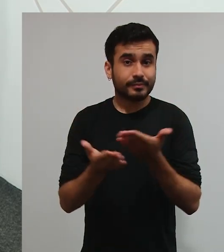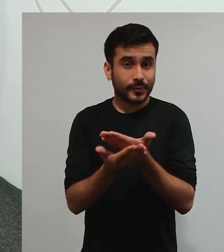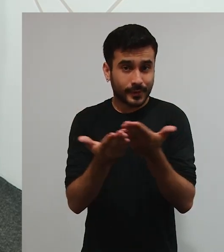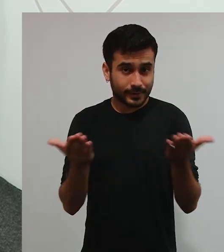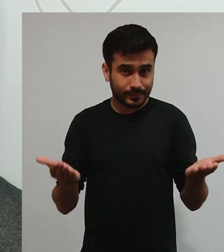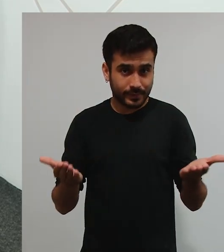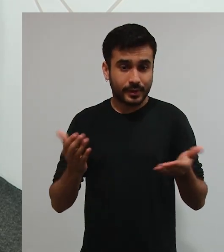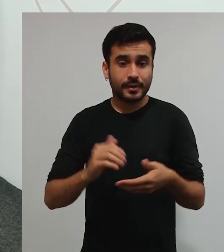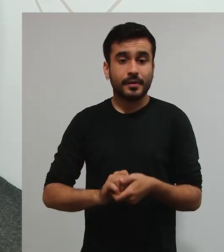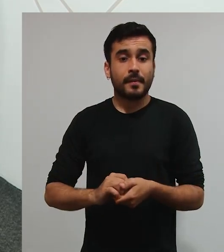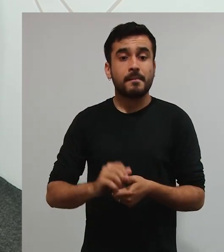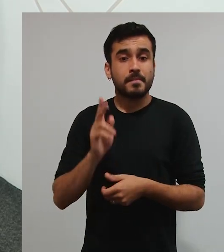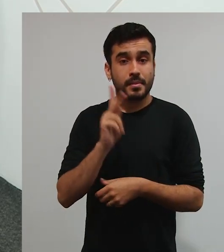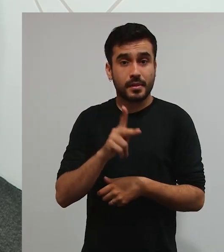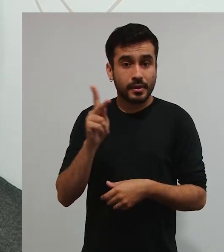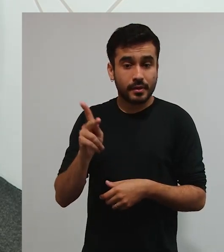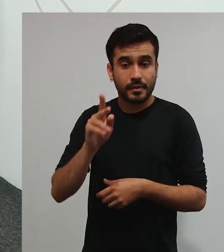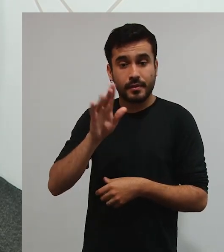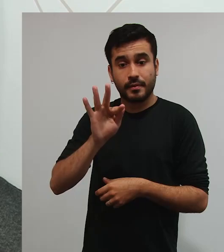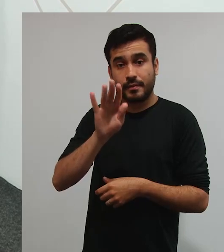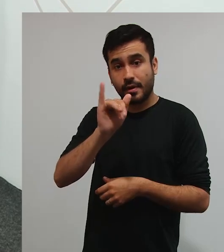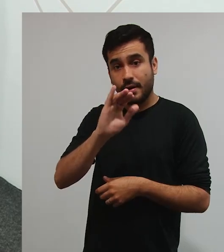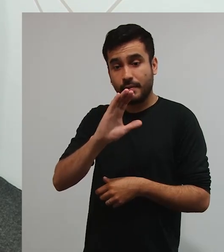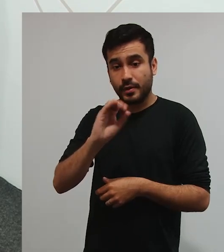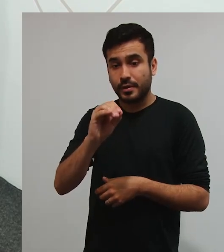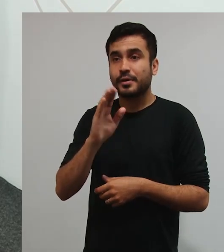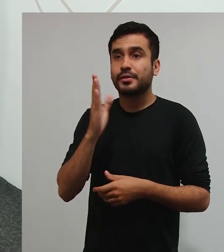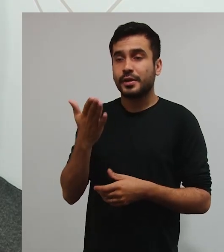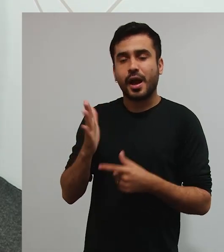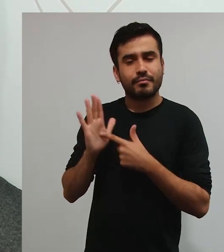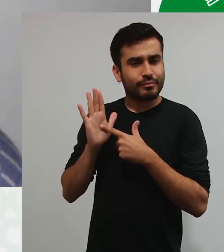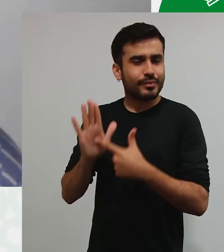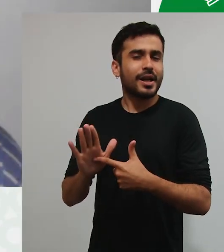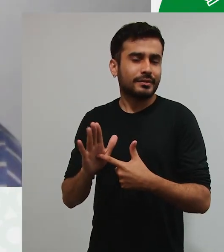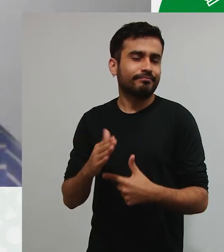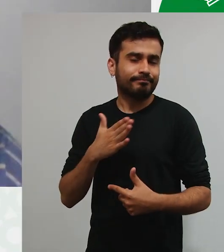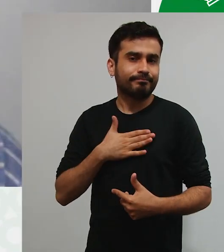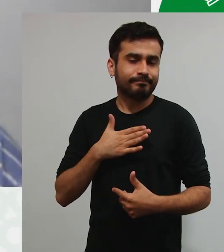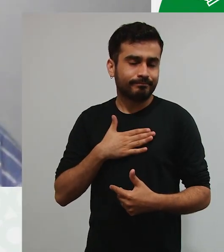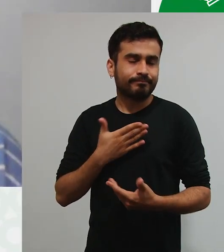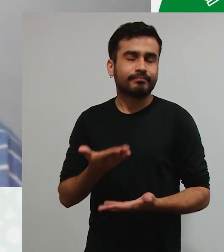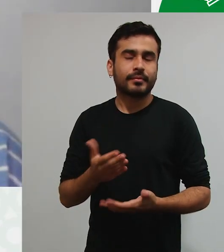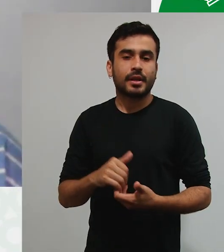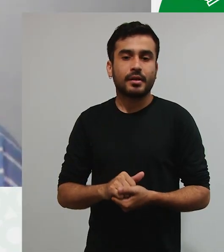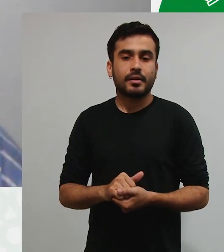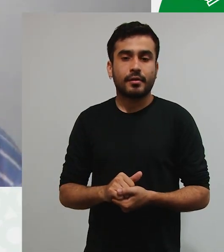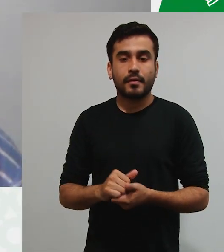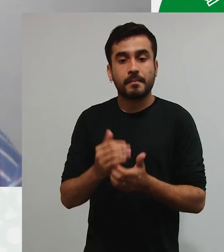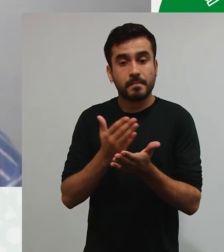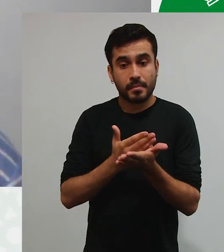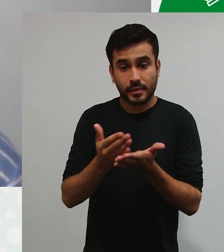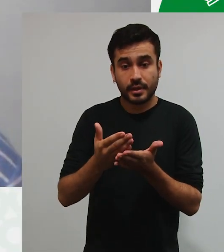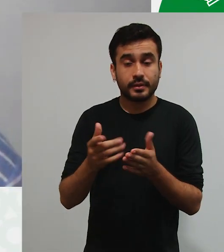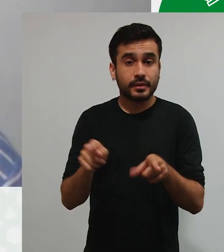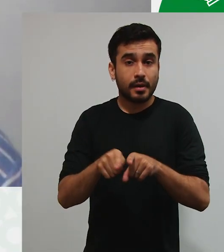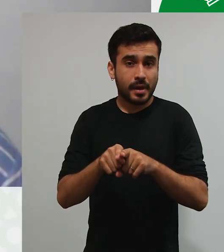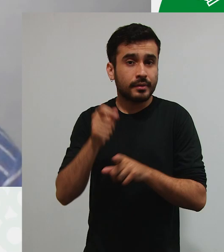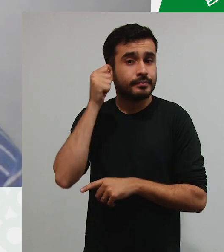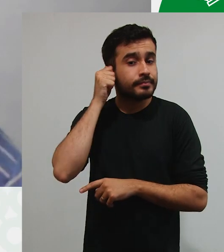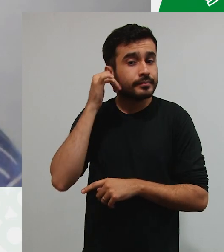Olá a todas, a todos e a todes, né? Sou o professor Fábio, como foi apresentado aí pela querida